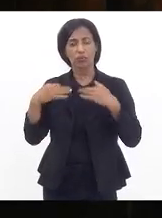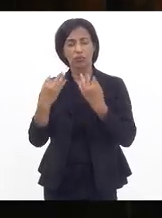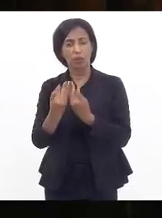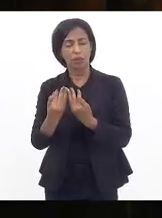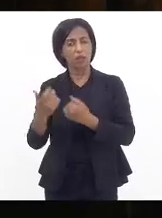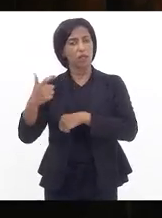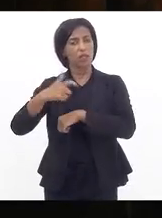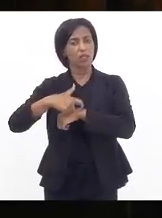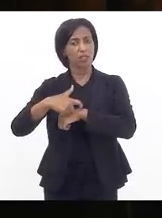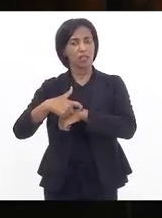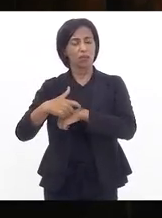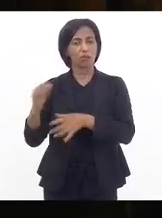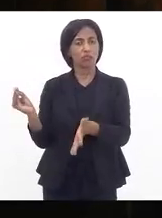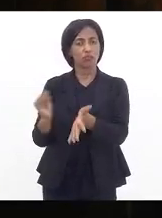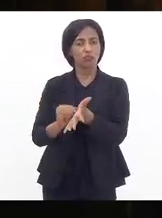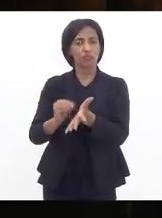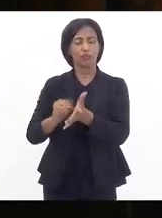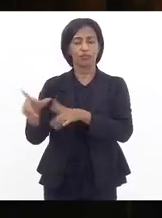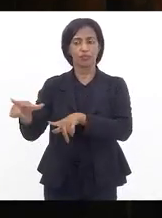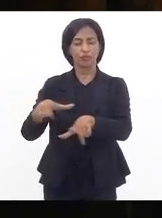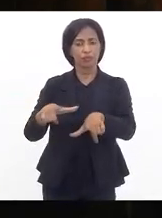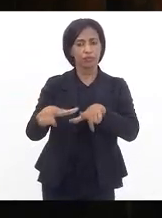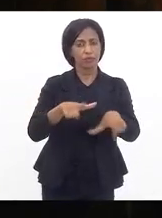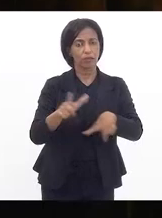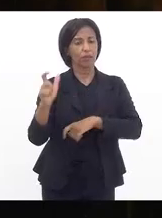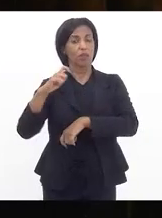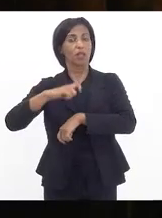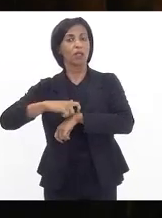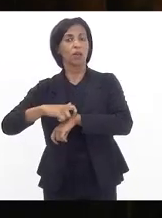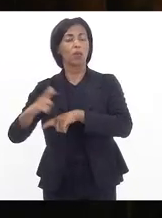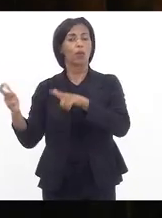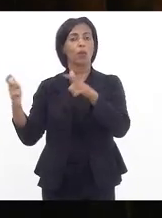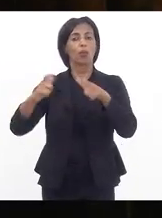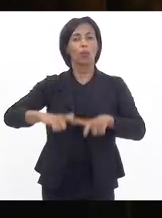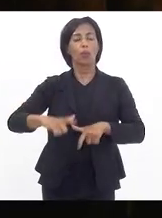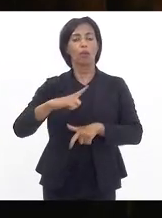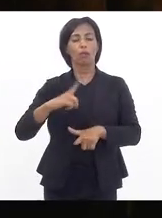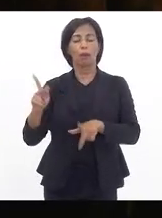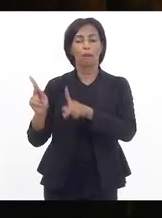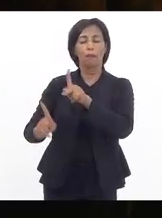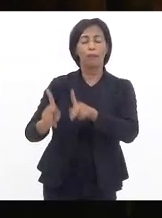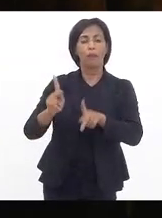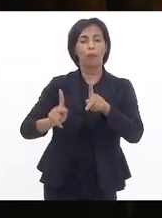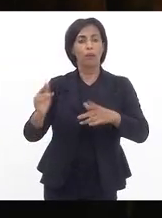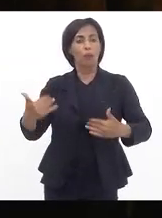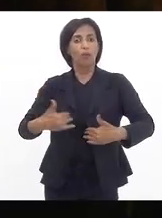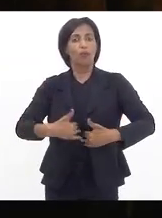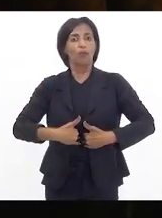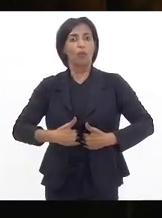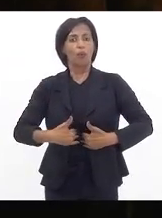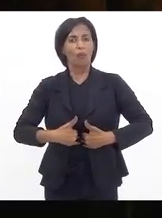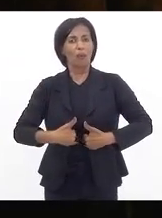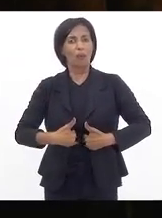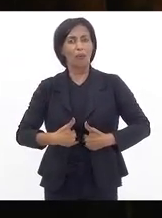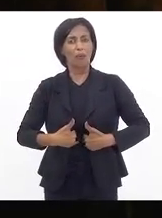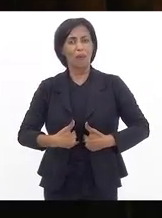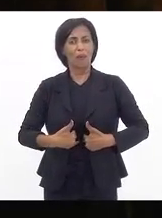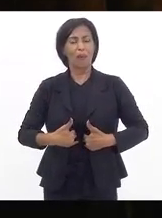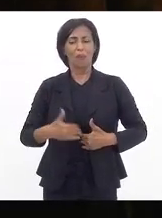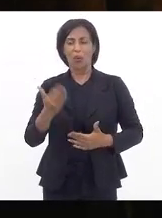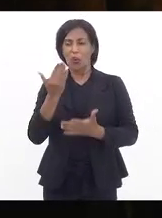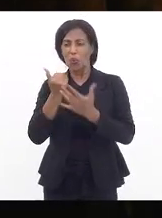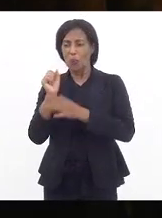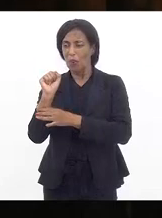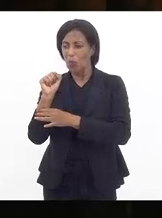nesse momento de desemprego nesse momento onde a gente tem uma população passando fome roendo